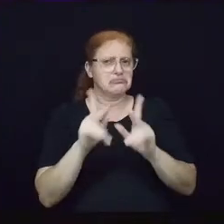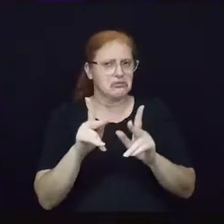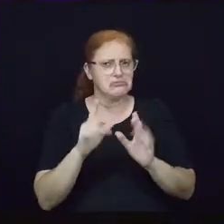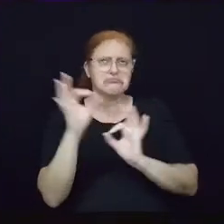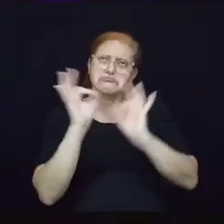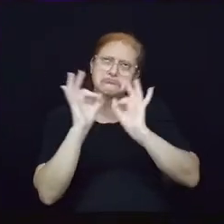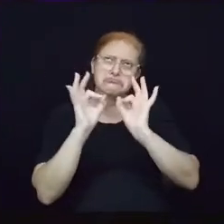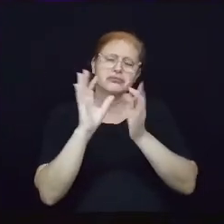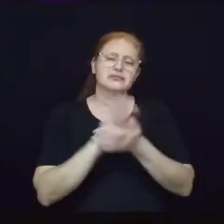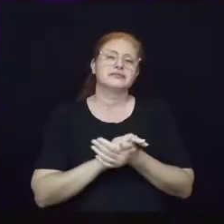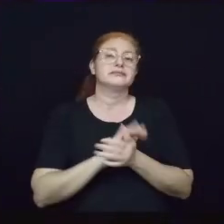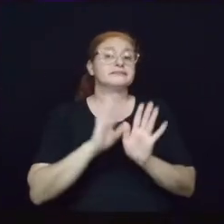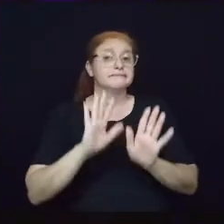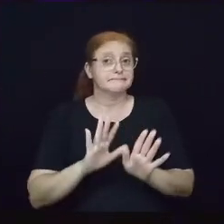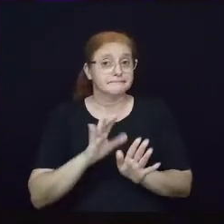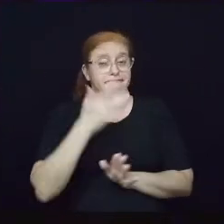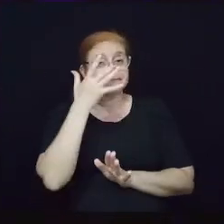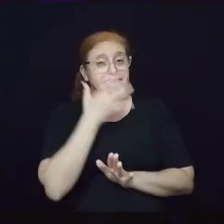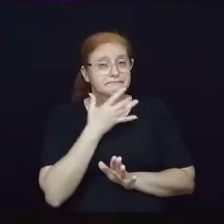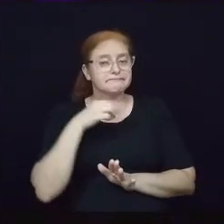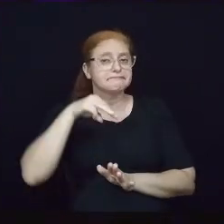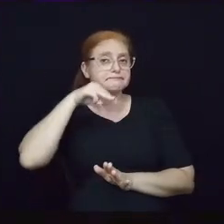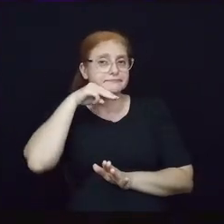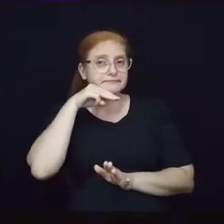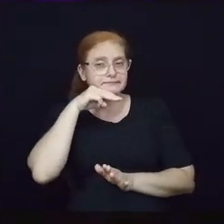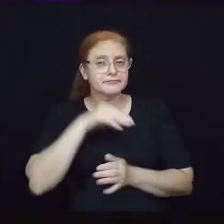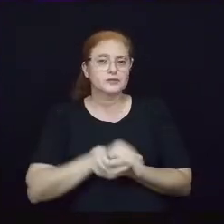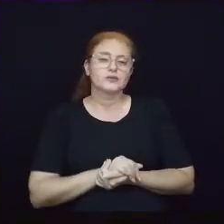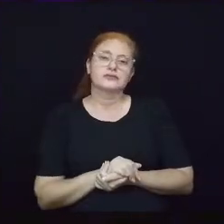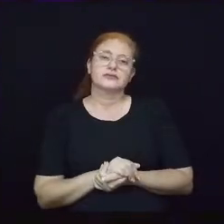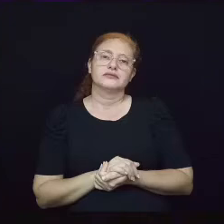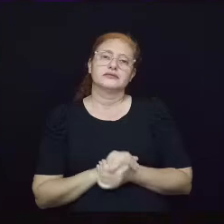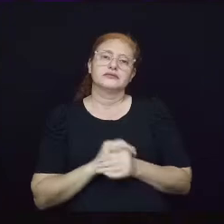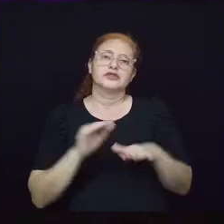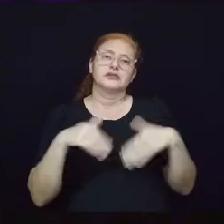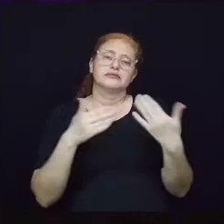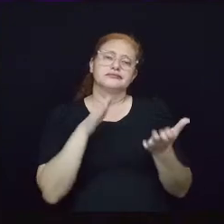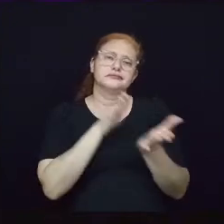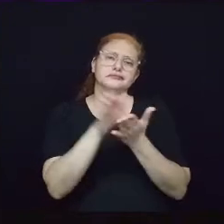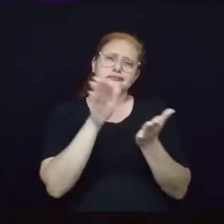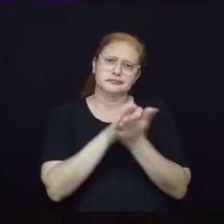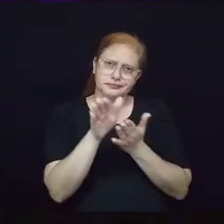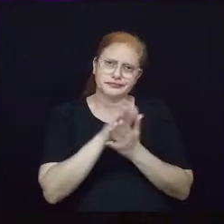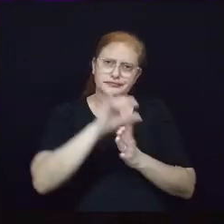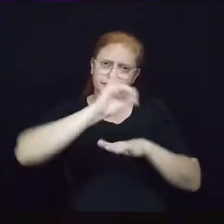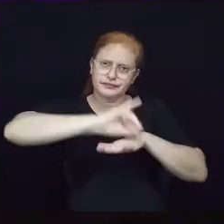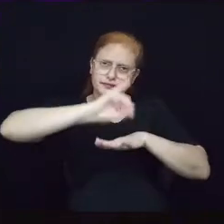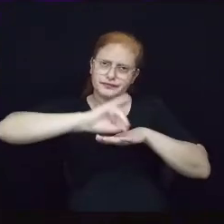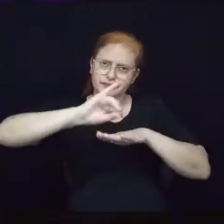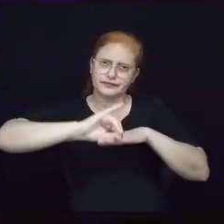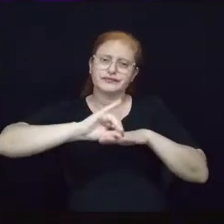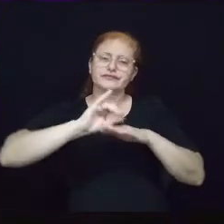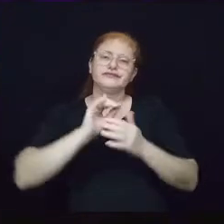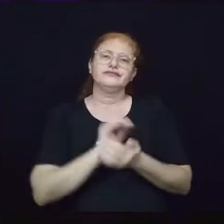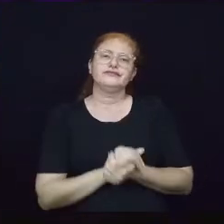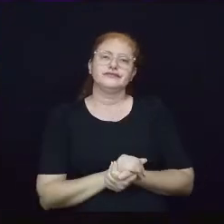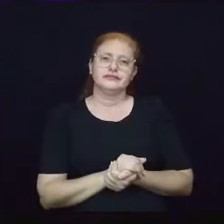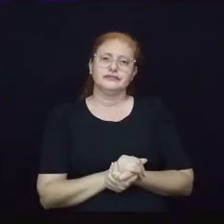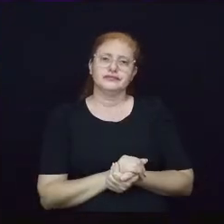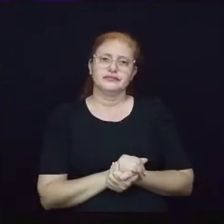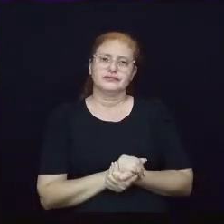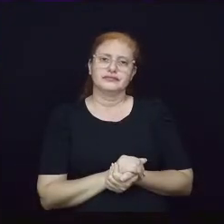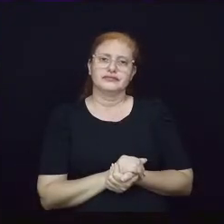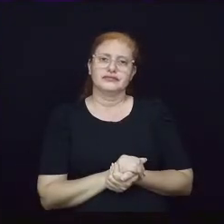Mas eu acho que o Mauro, quando produziu as peças que formam